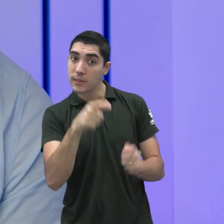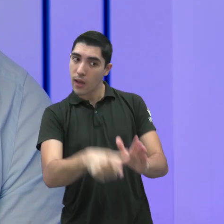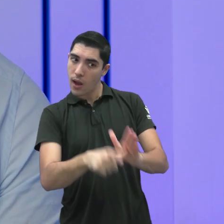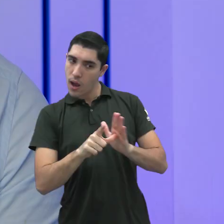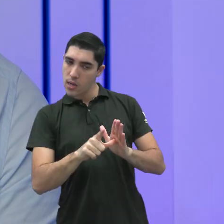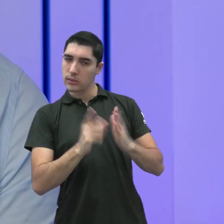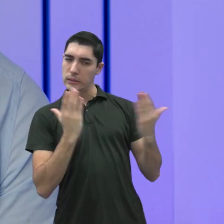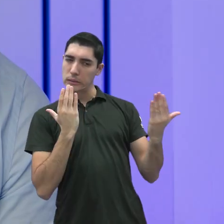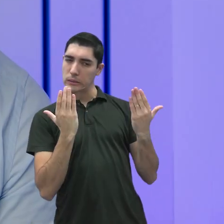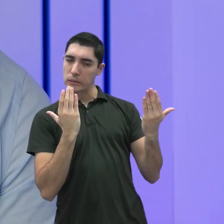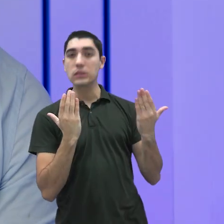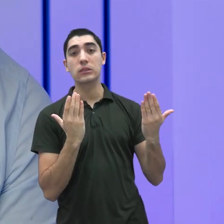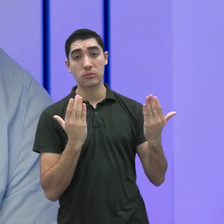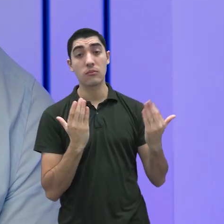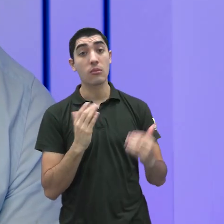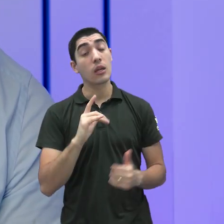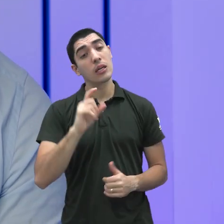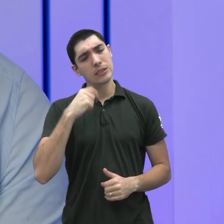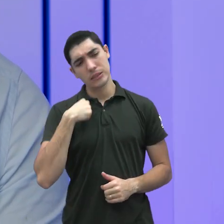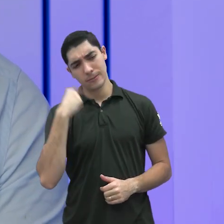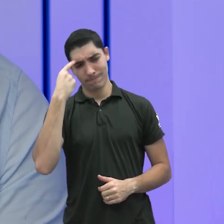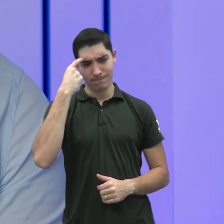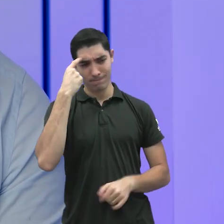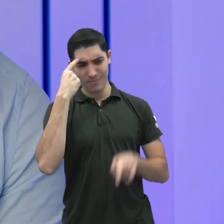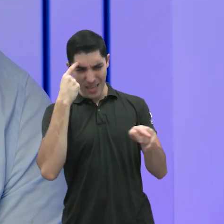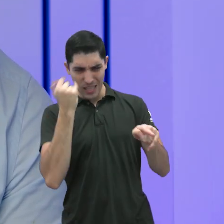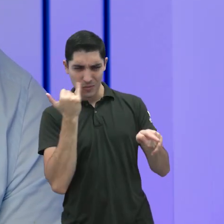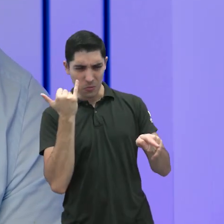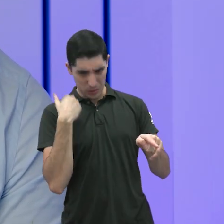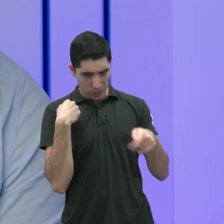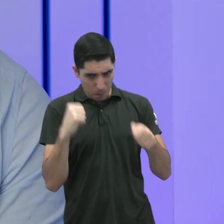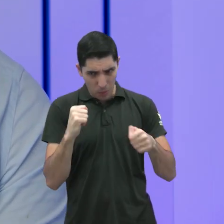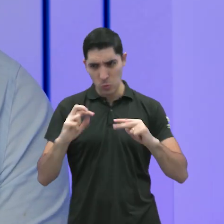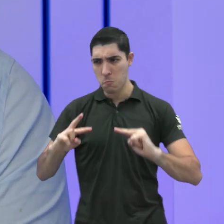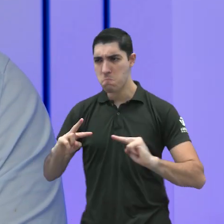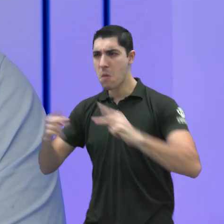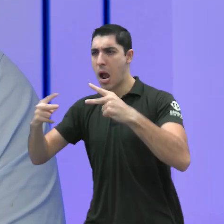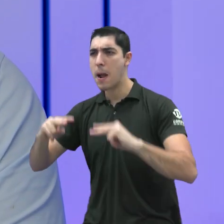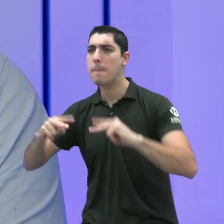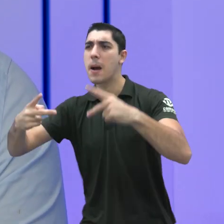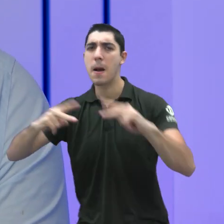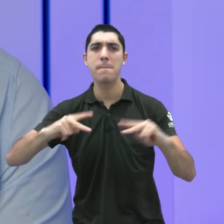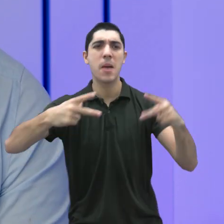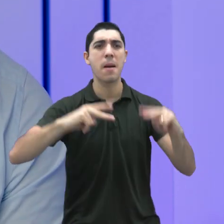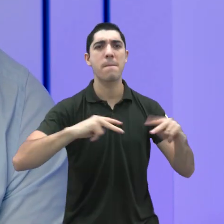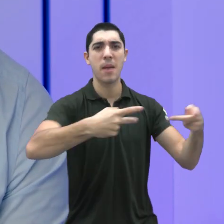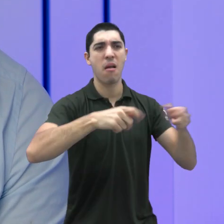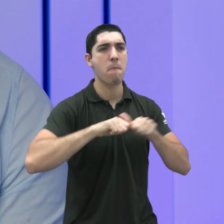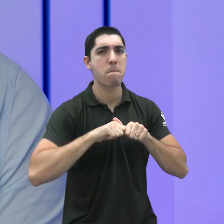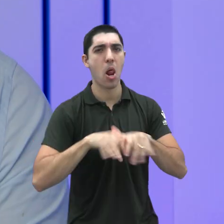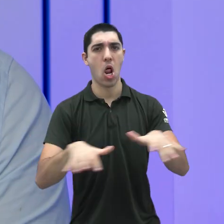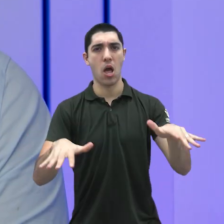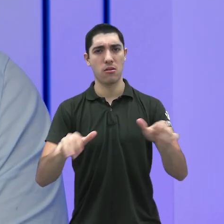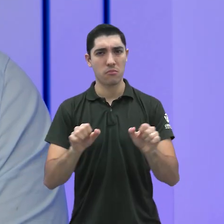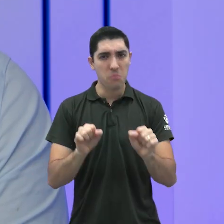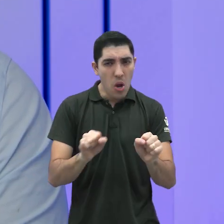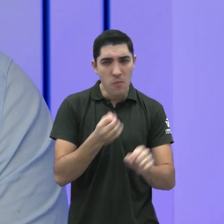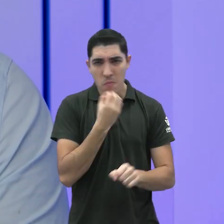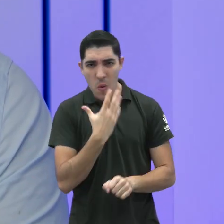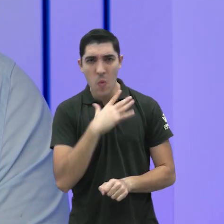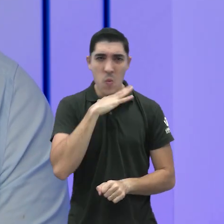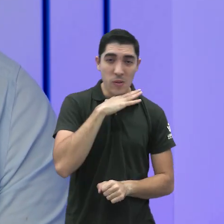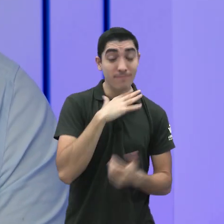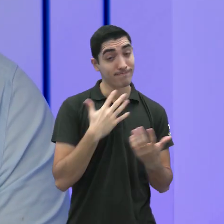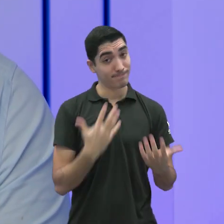uma informação verídica ou não, e a partir disso, se eu devo ou não divulgar aquilo. Sim. Né? A gente